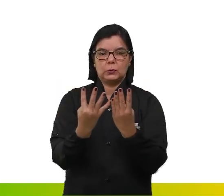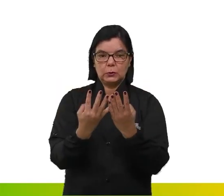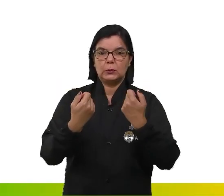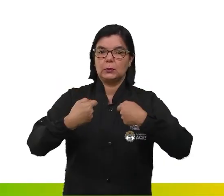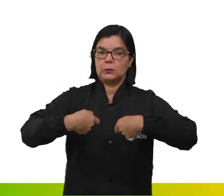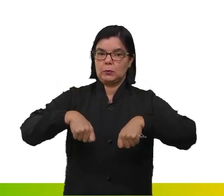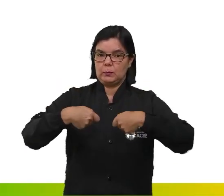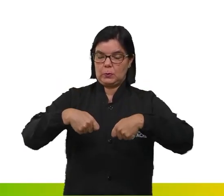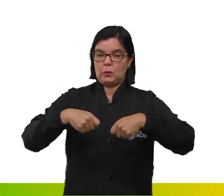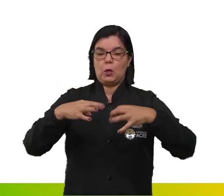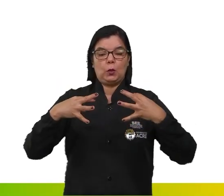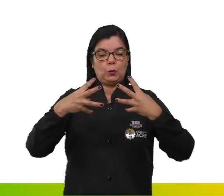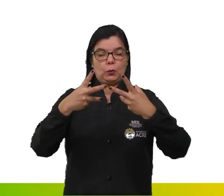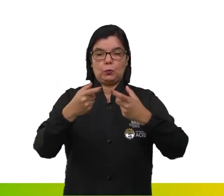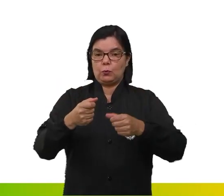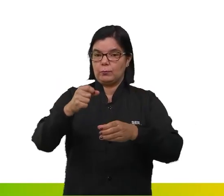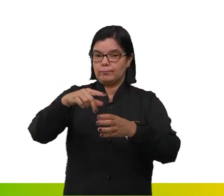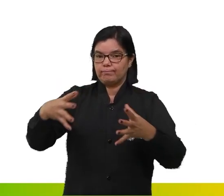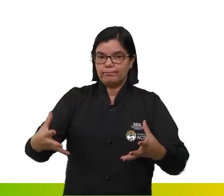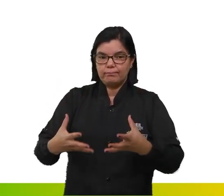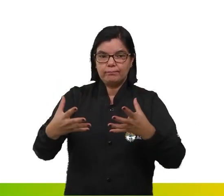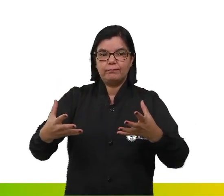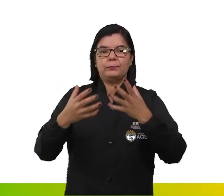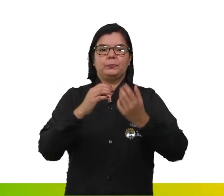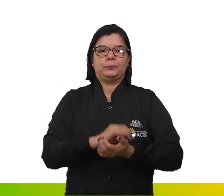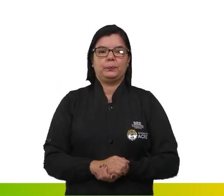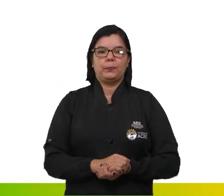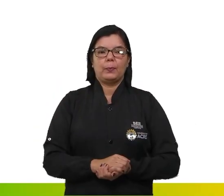necessários para cercar toda a horta?